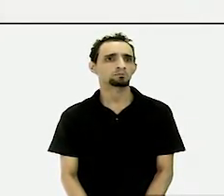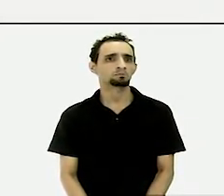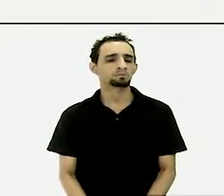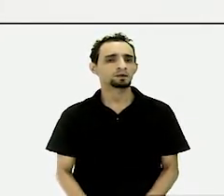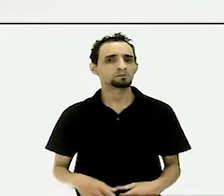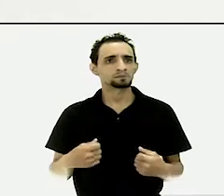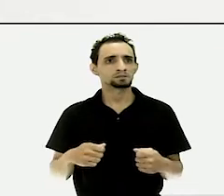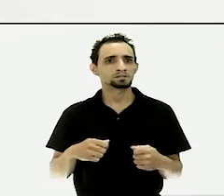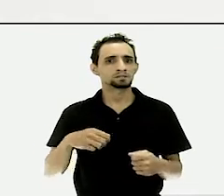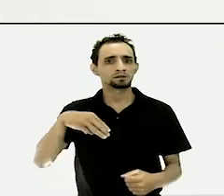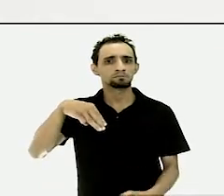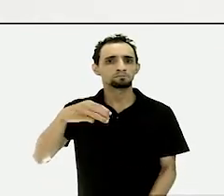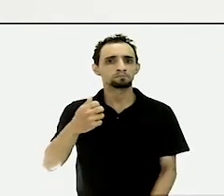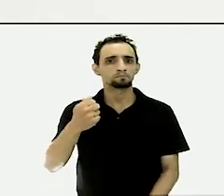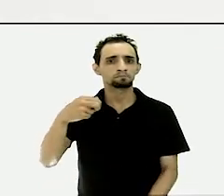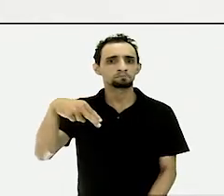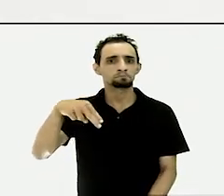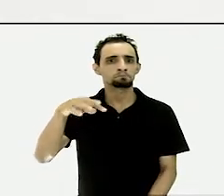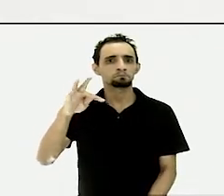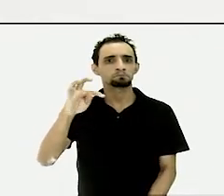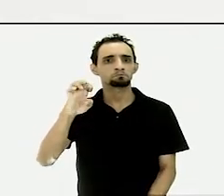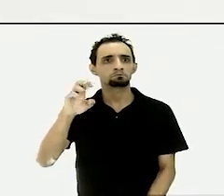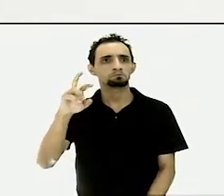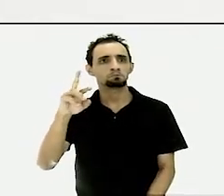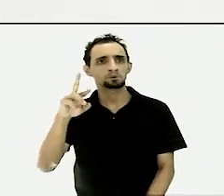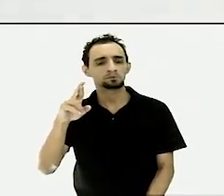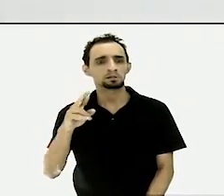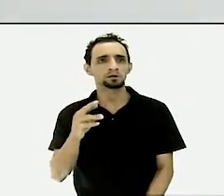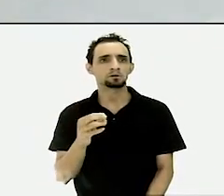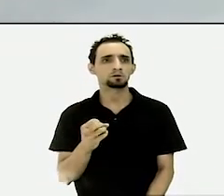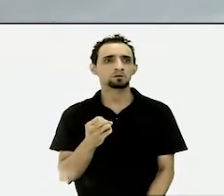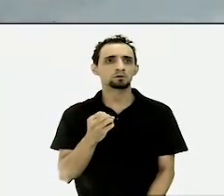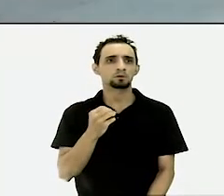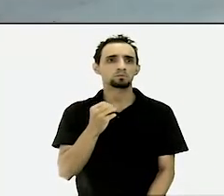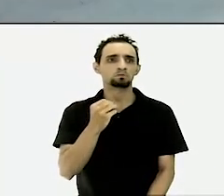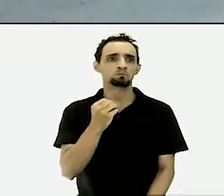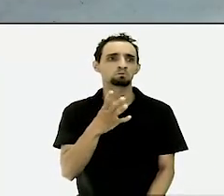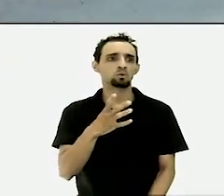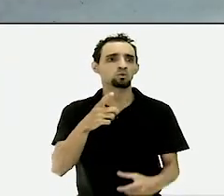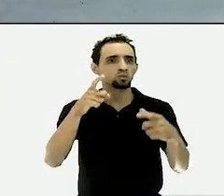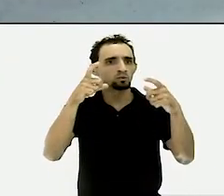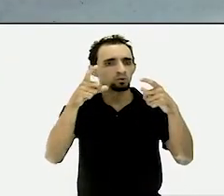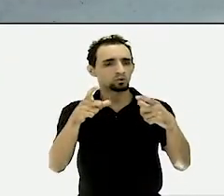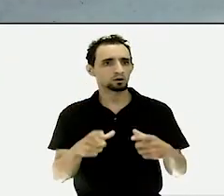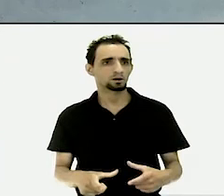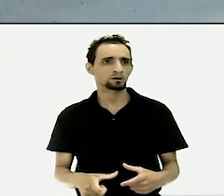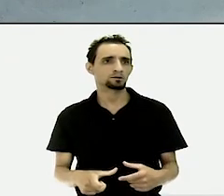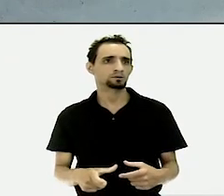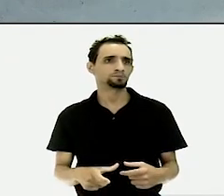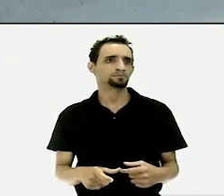os postinhos de luz lá, coloca os trailers para dentro, desobstrui a rua, não é verdade?